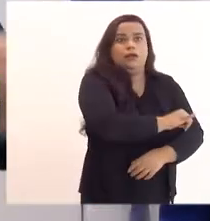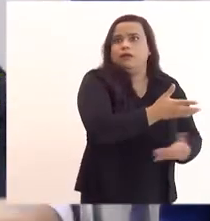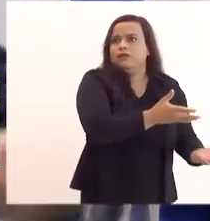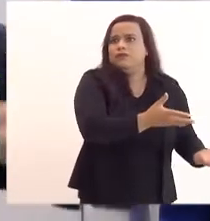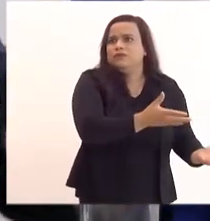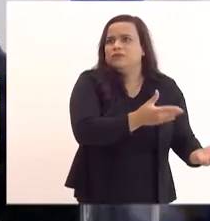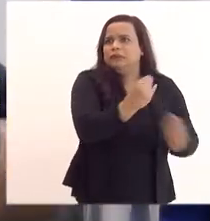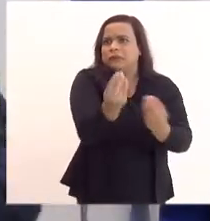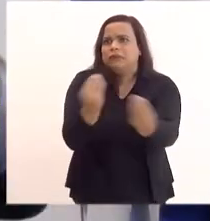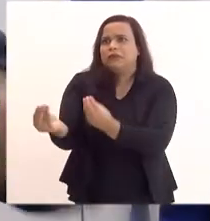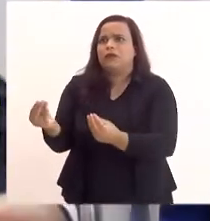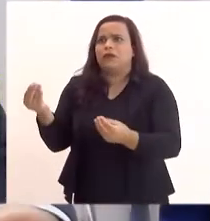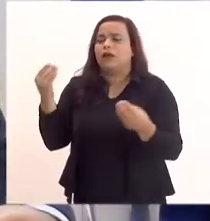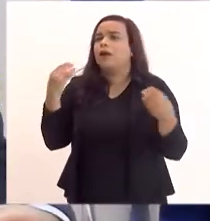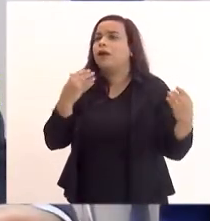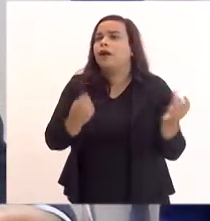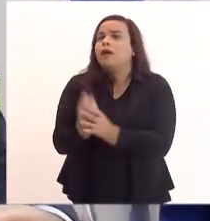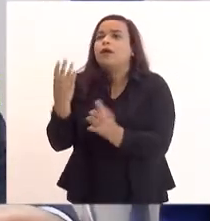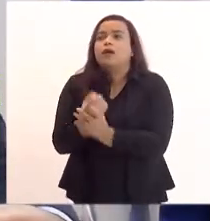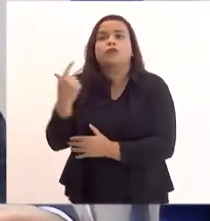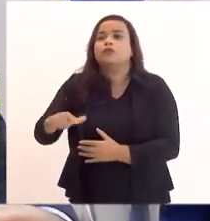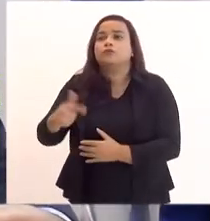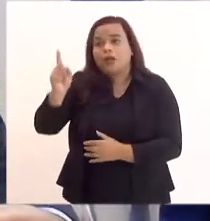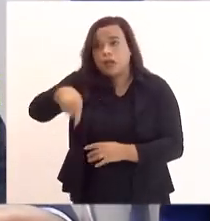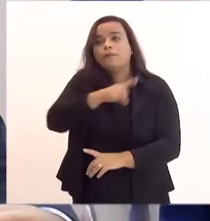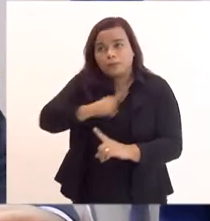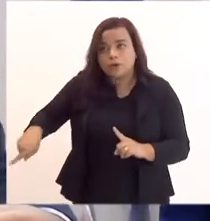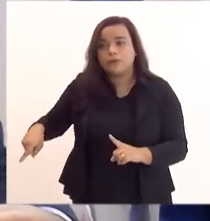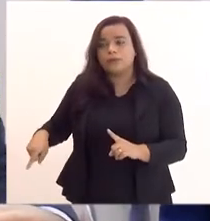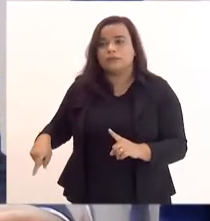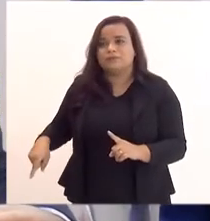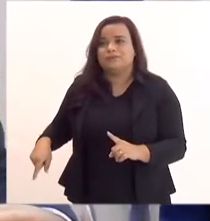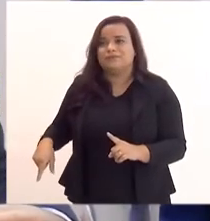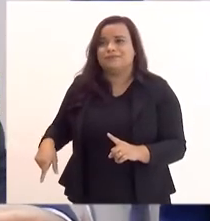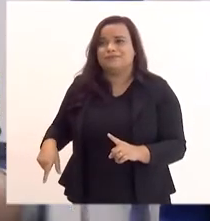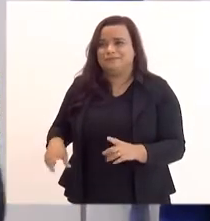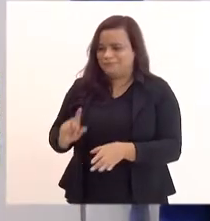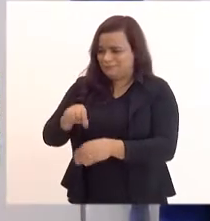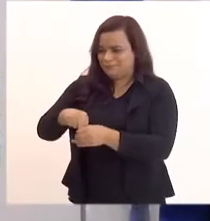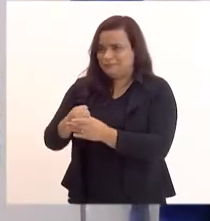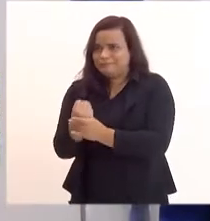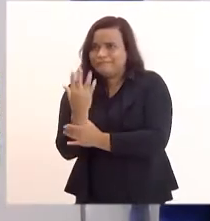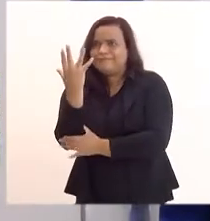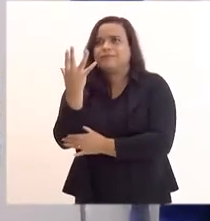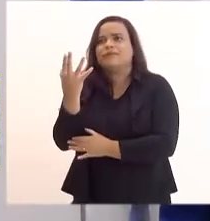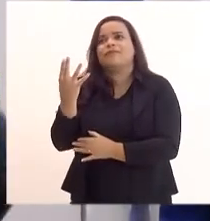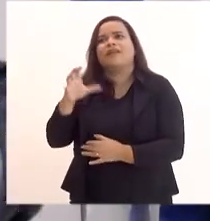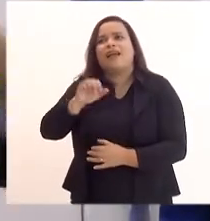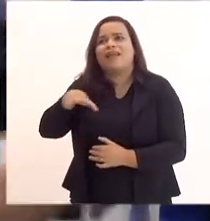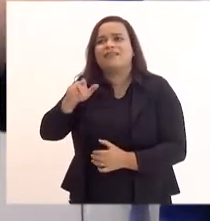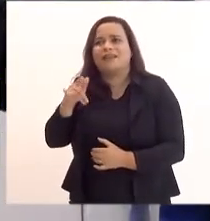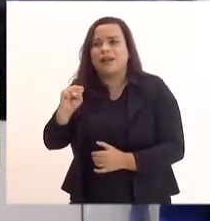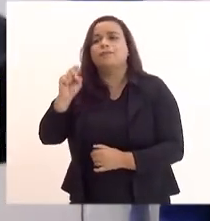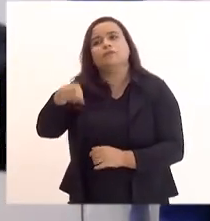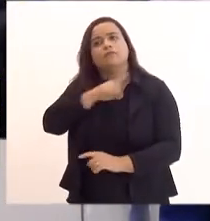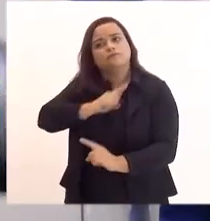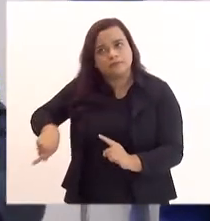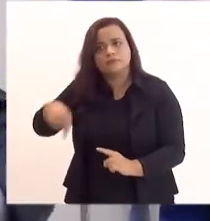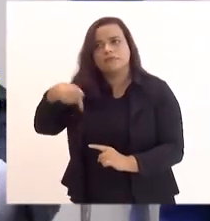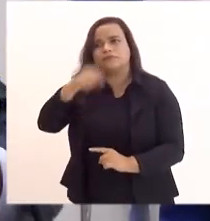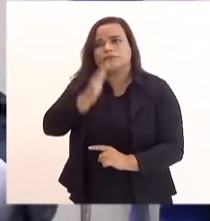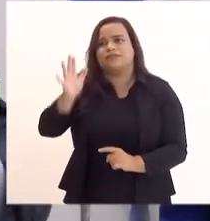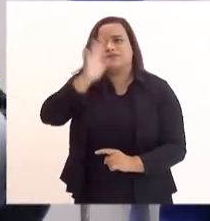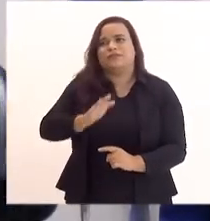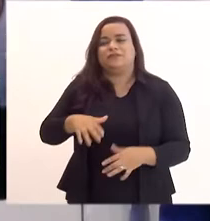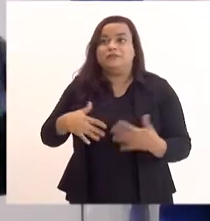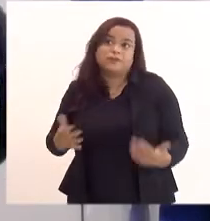O Estado não pode produzir, é terminantemente proibida a produção do produto. Eu estou obrigando o Estado do Rio de Janeiro a importar um